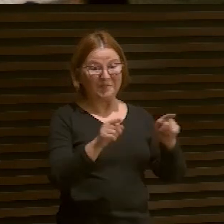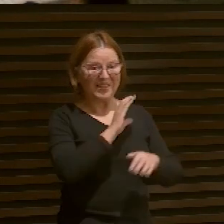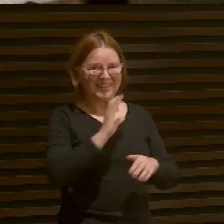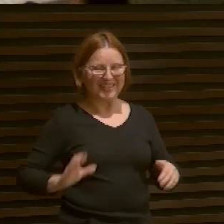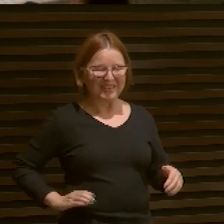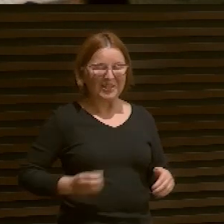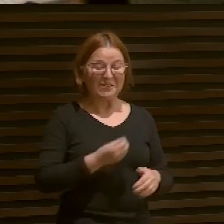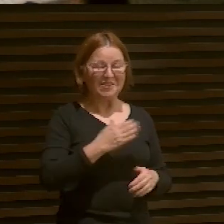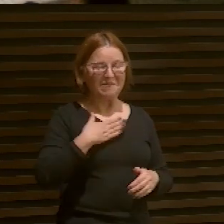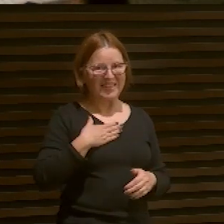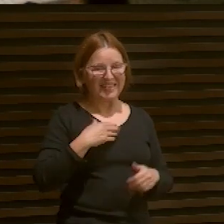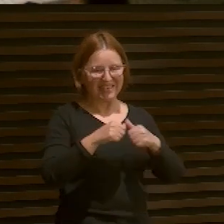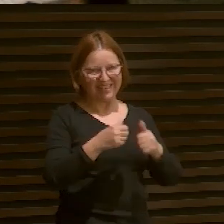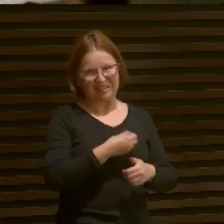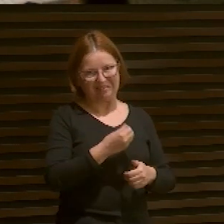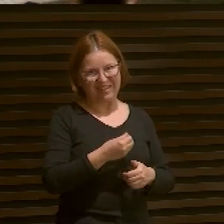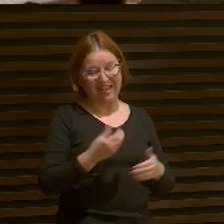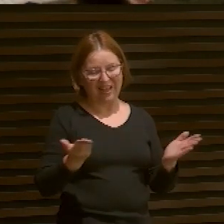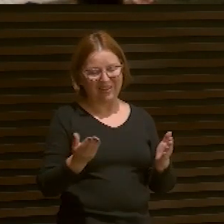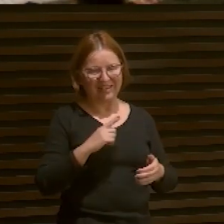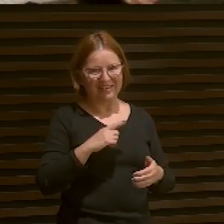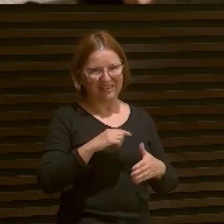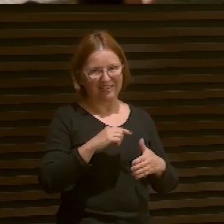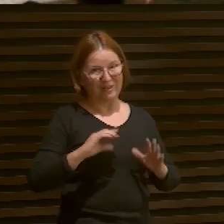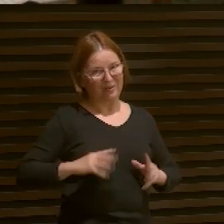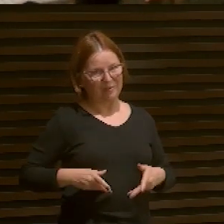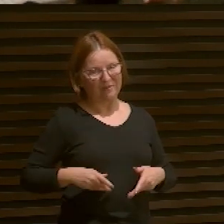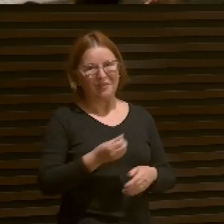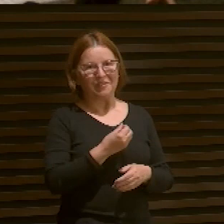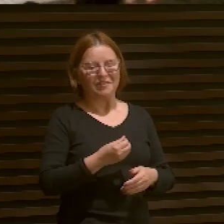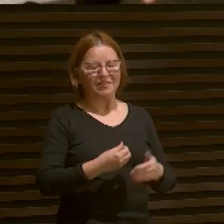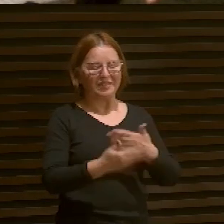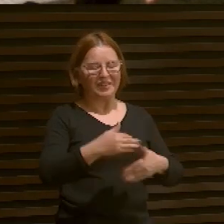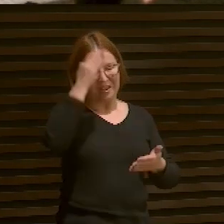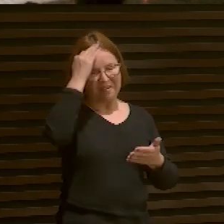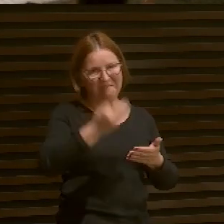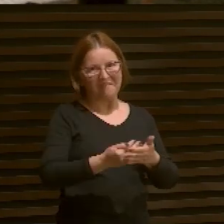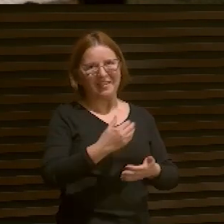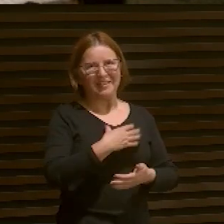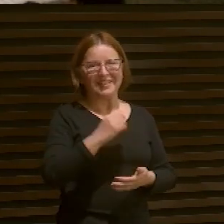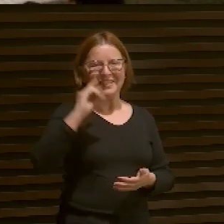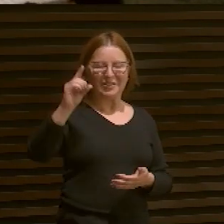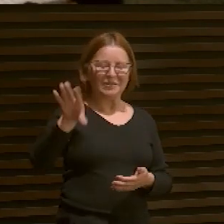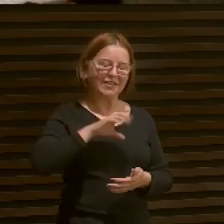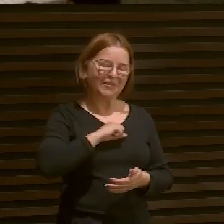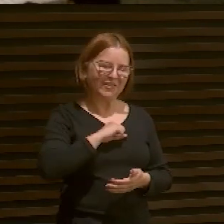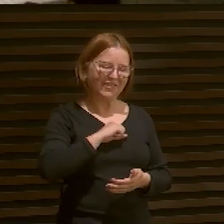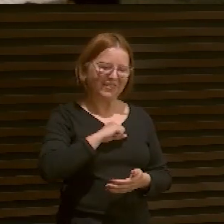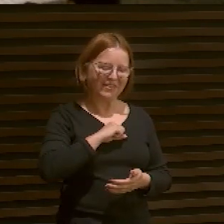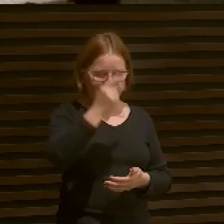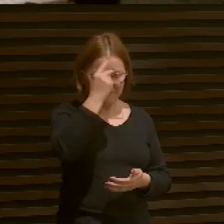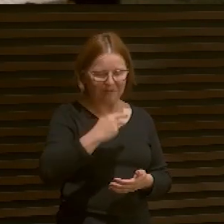mim. E esse viver que agora tenho na carne, vivo pela fé no Filho de Deus, que me amou e a